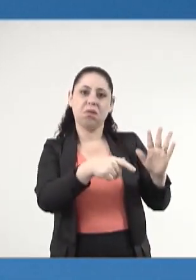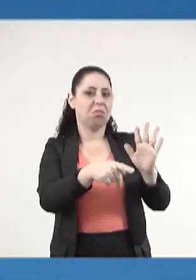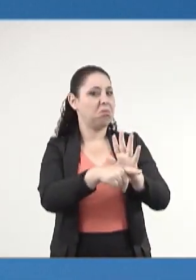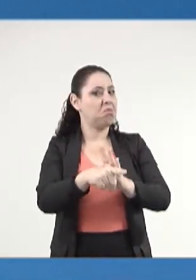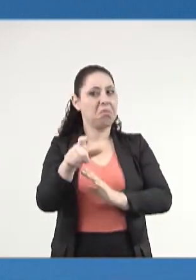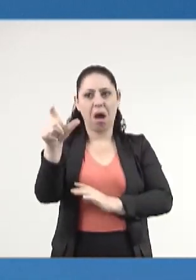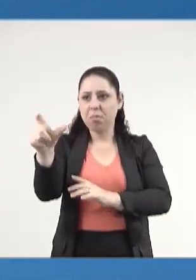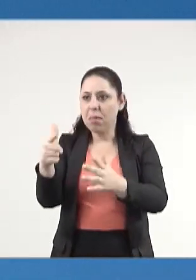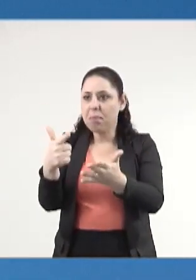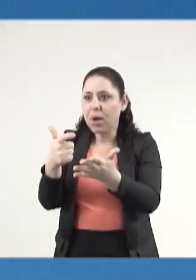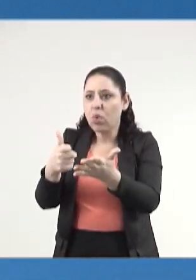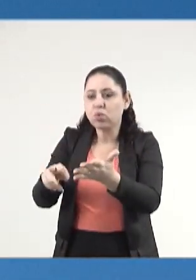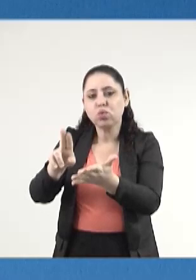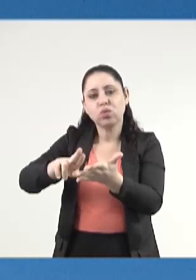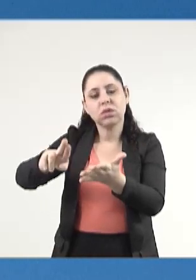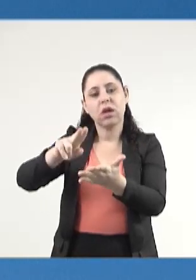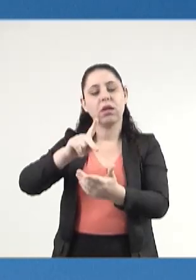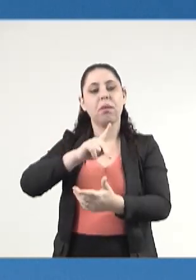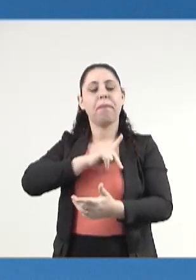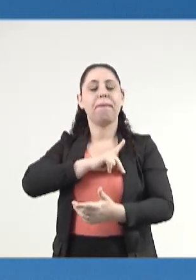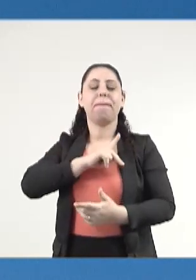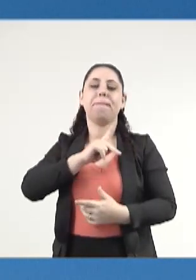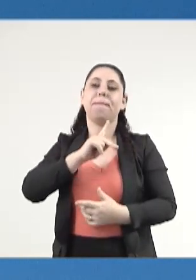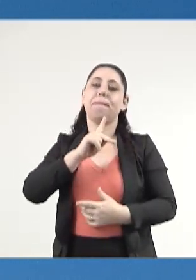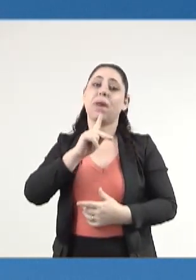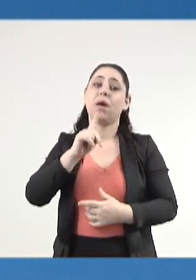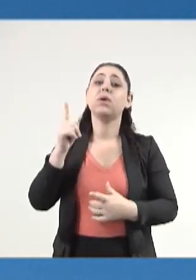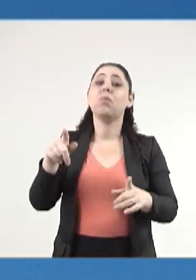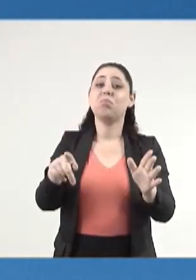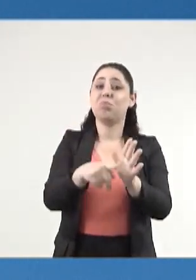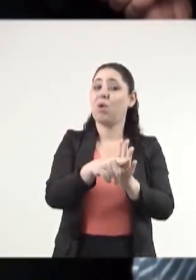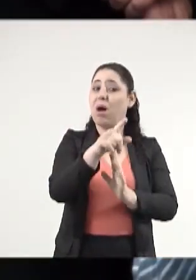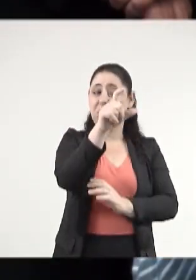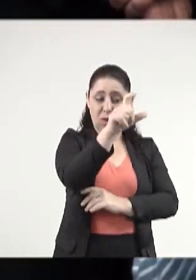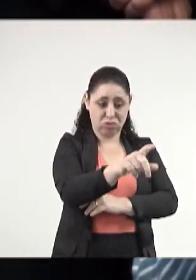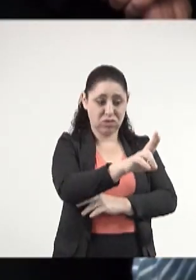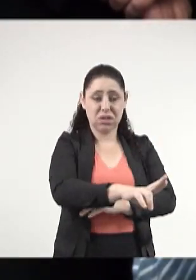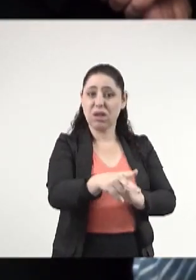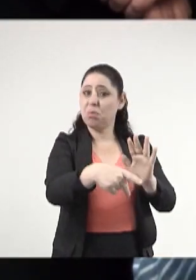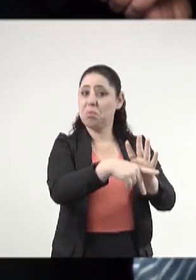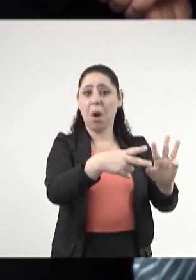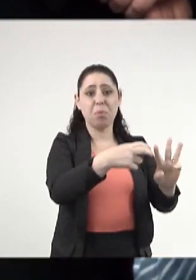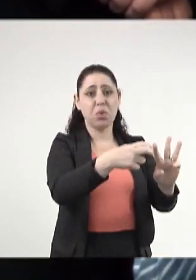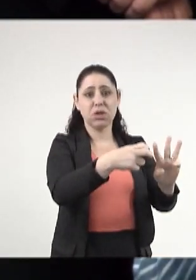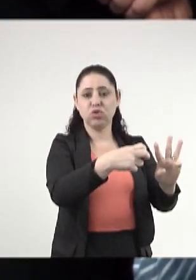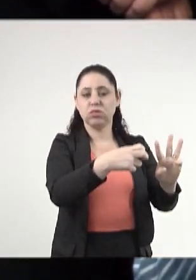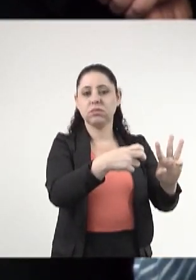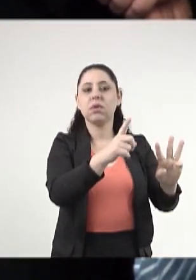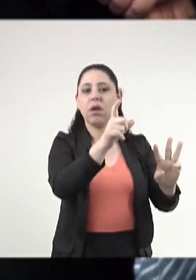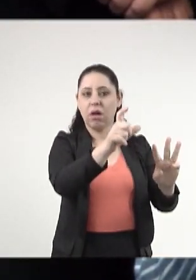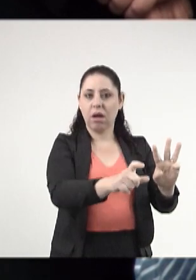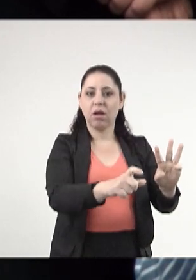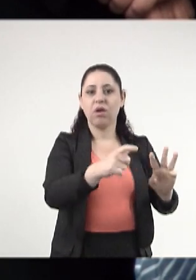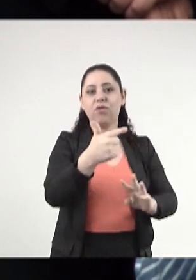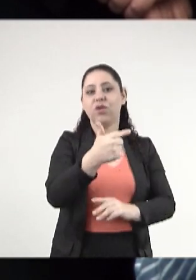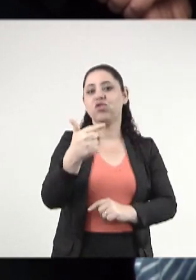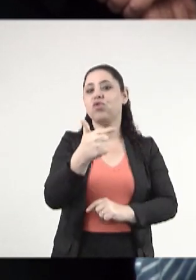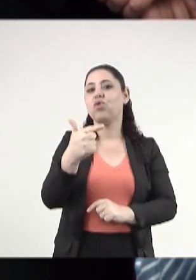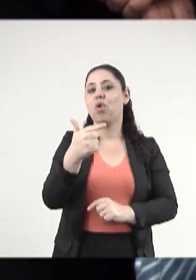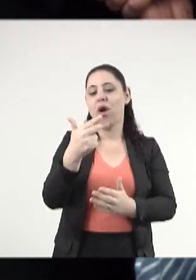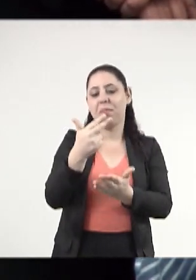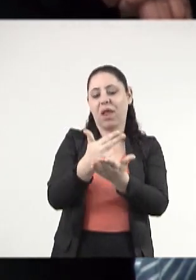pertencia a qualquer arma que foi utilizada pela PM, e sim pelas armas que estavam sendo utilizadas pelos indígenas, um calibre